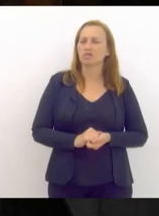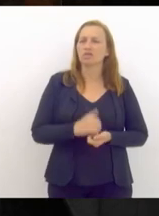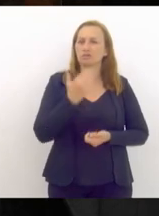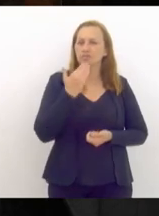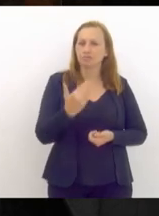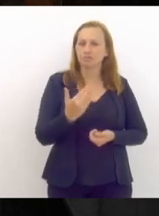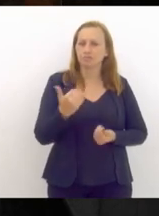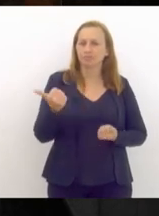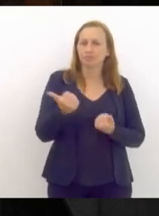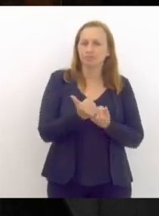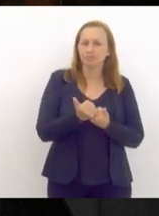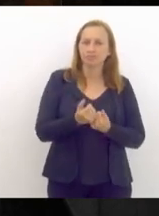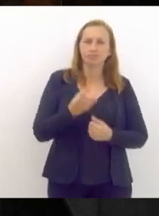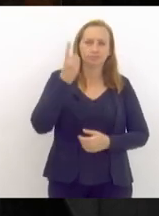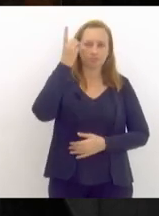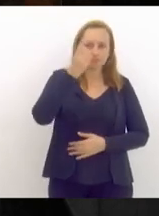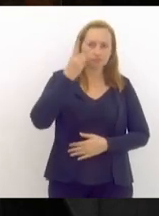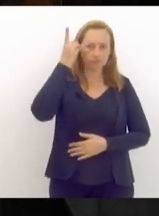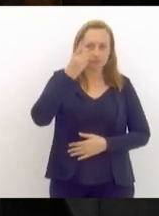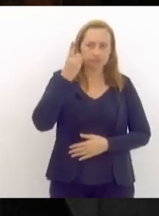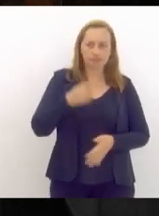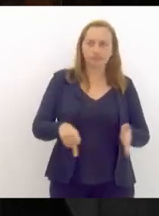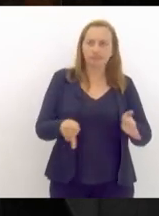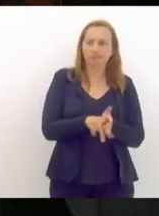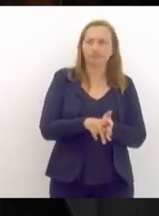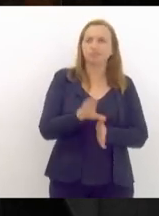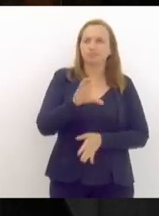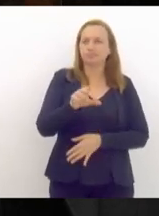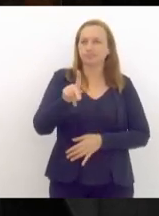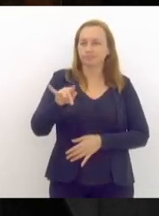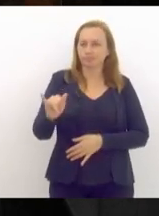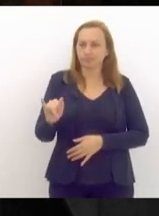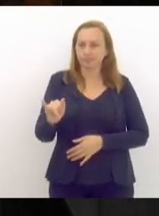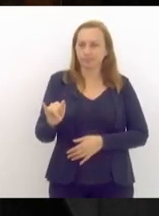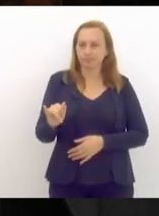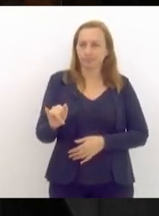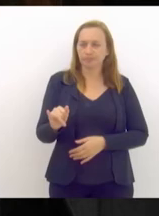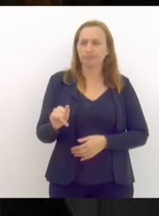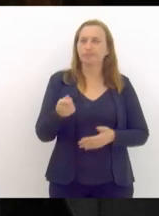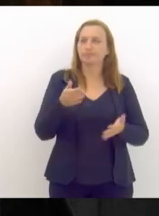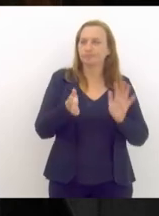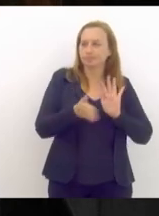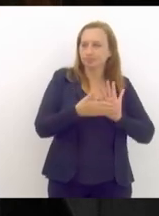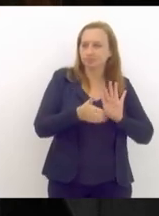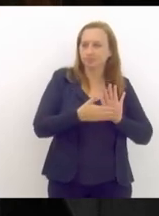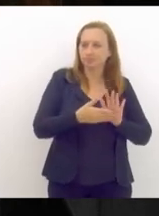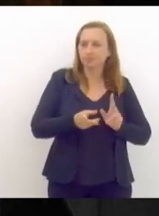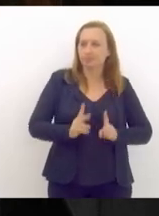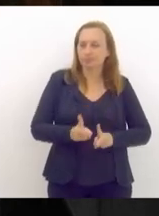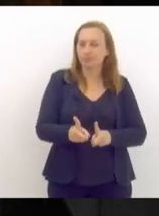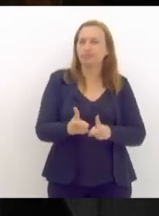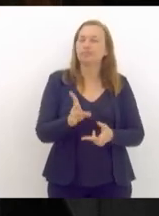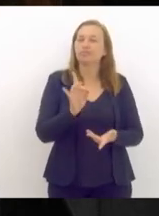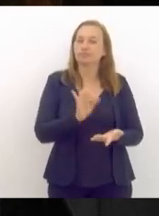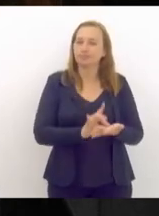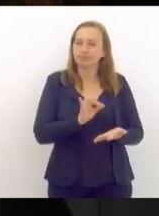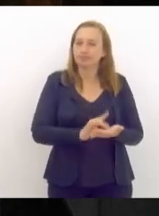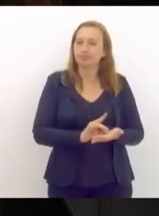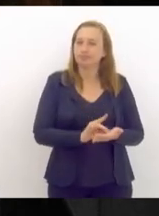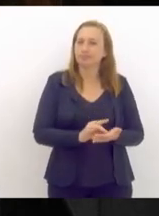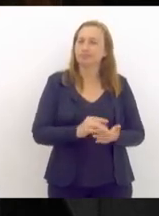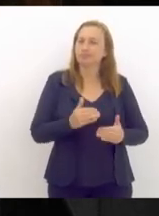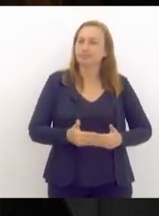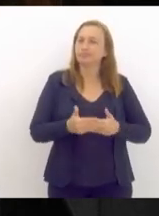pedir o apoio de deputados que fizeram parte dessa CPI para fazer que essas propostas andem e que realmente vão à